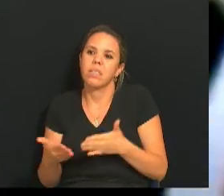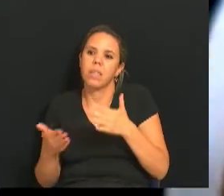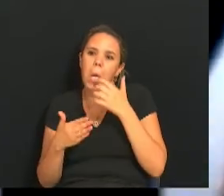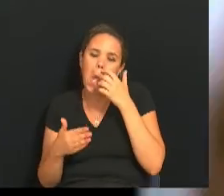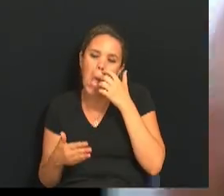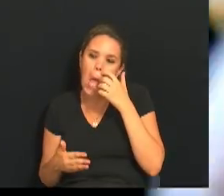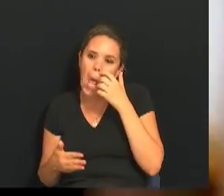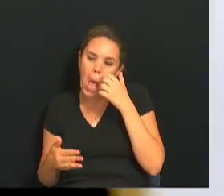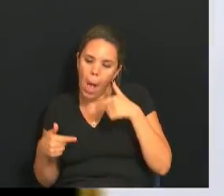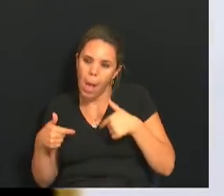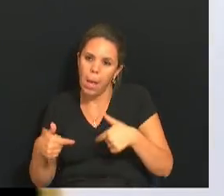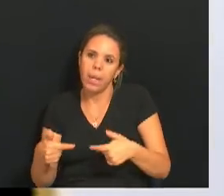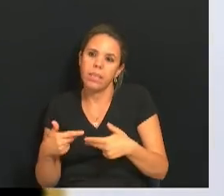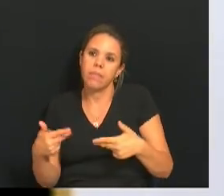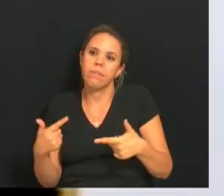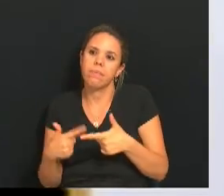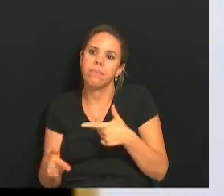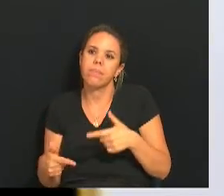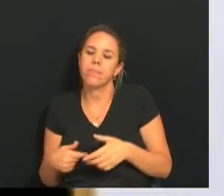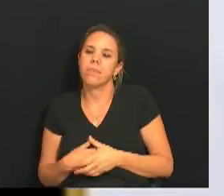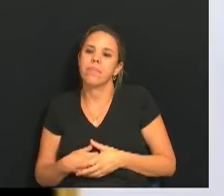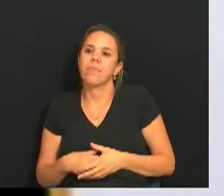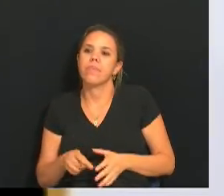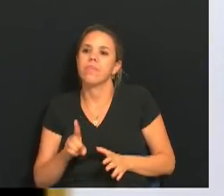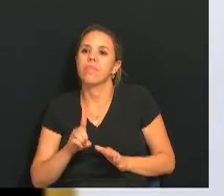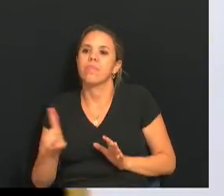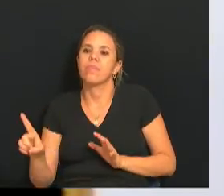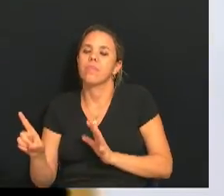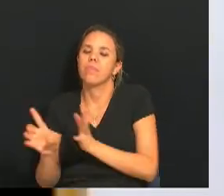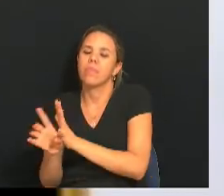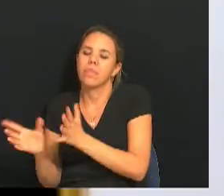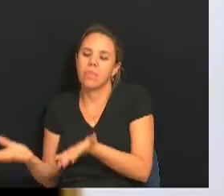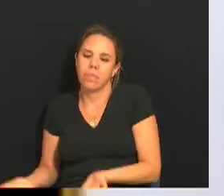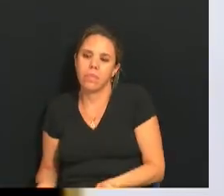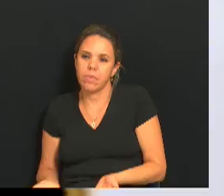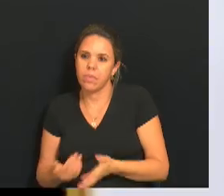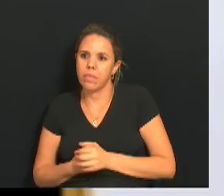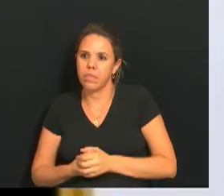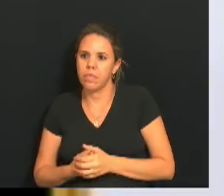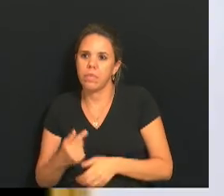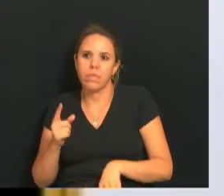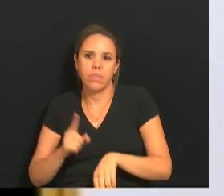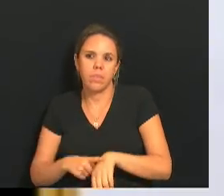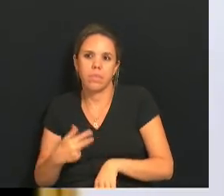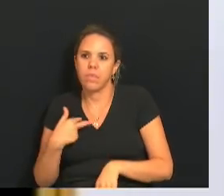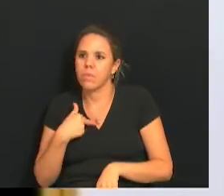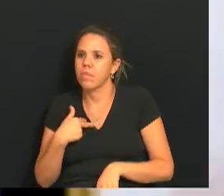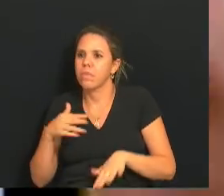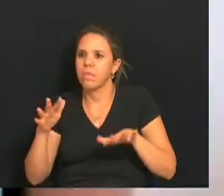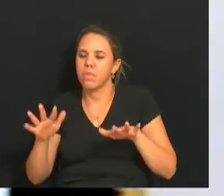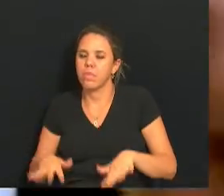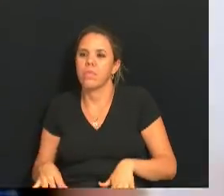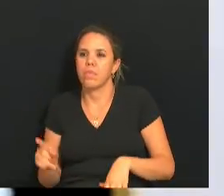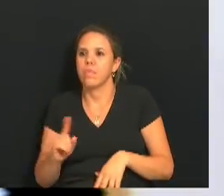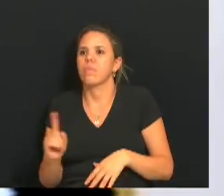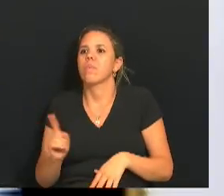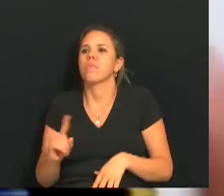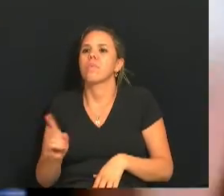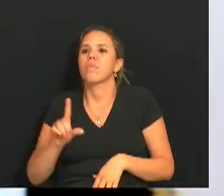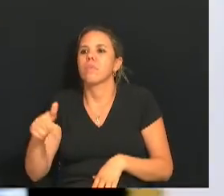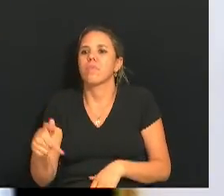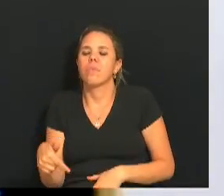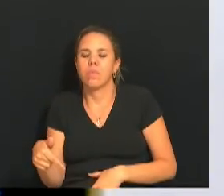enfrentar a ultradireita, sabe? E aí não dá tempo de ficar nessa daí para